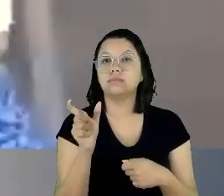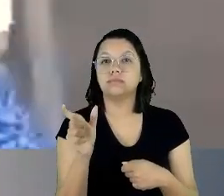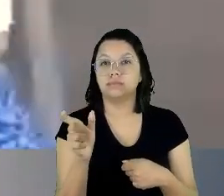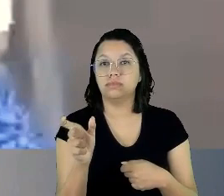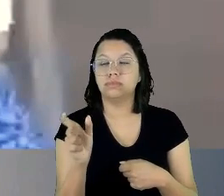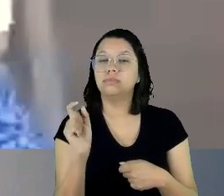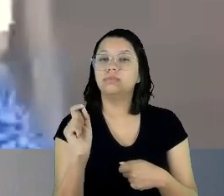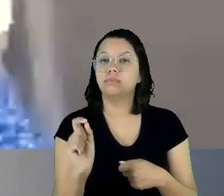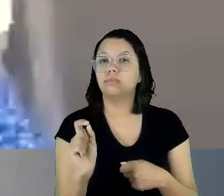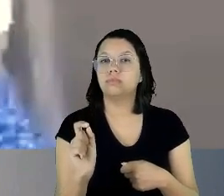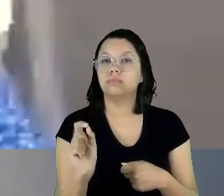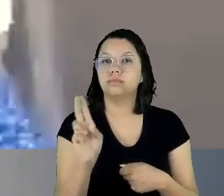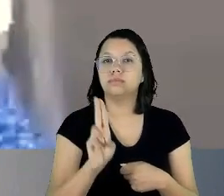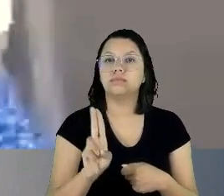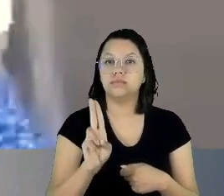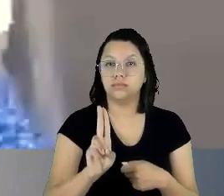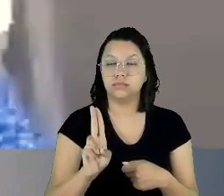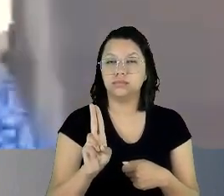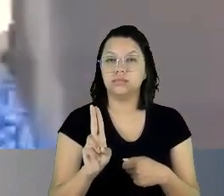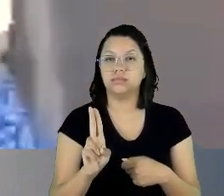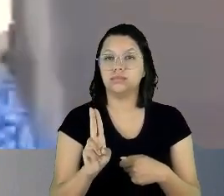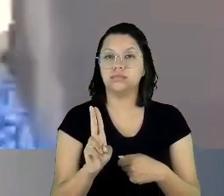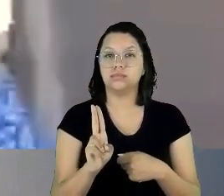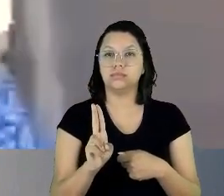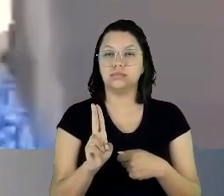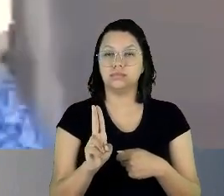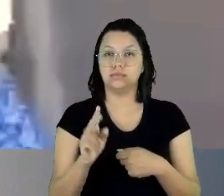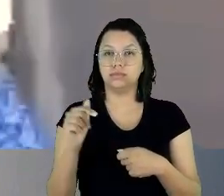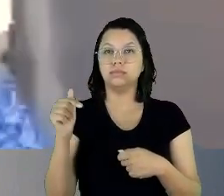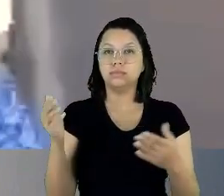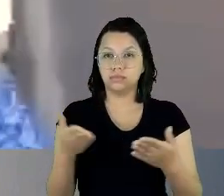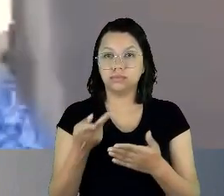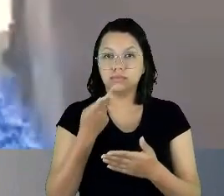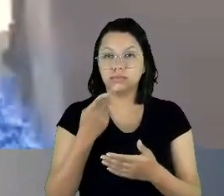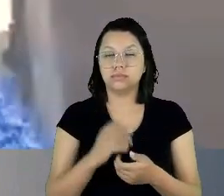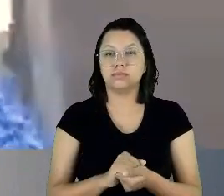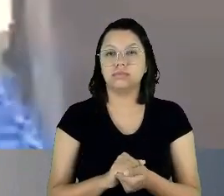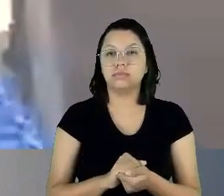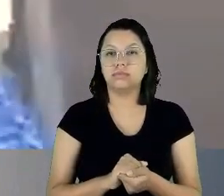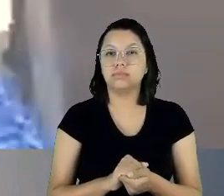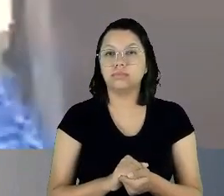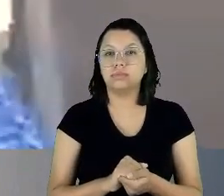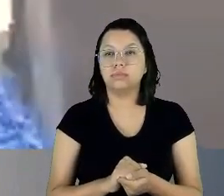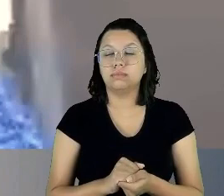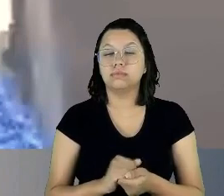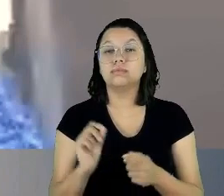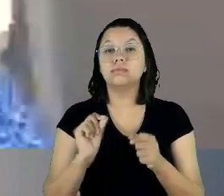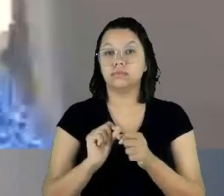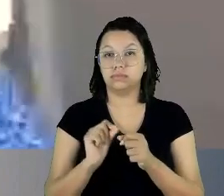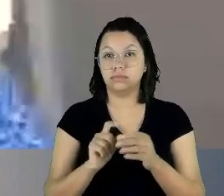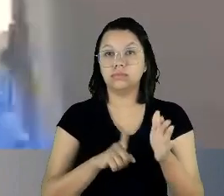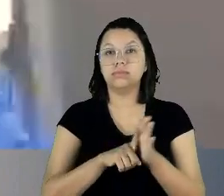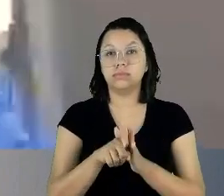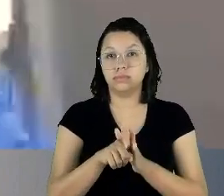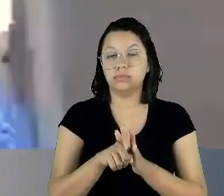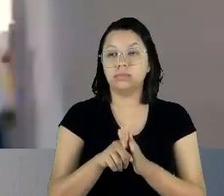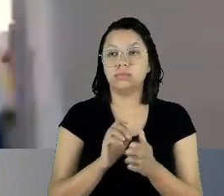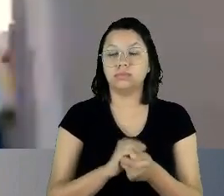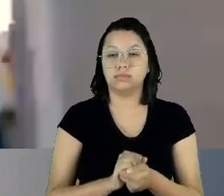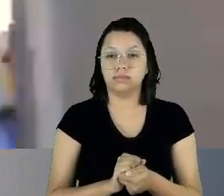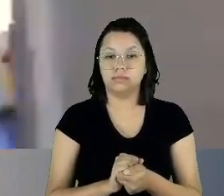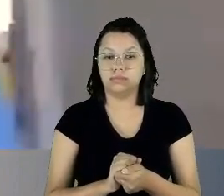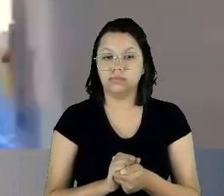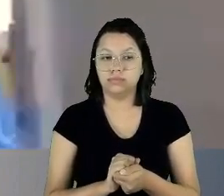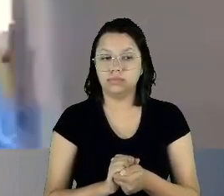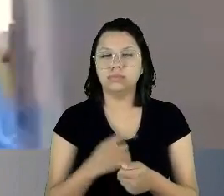termo que utilizamos, que utilizo nessa fala, né? E eu faço uma questão, coloco uma